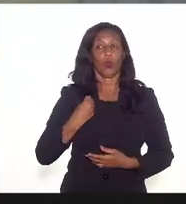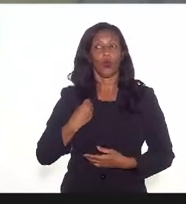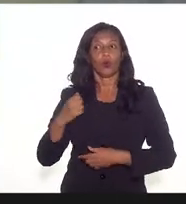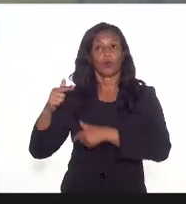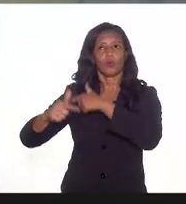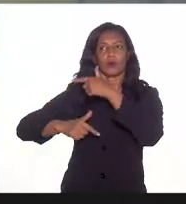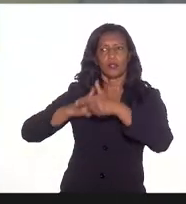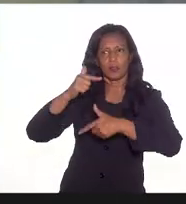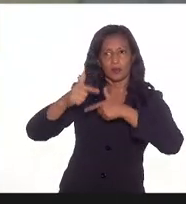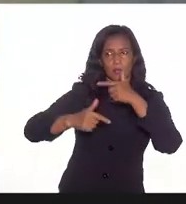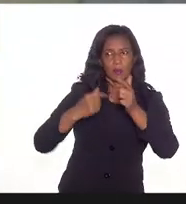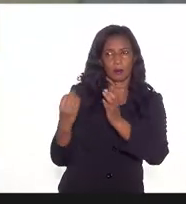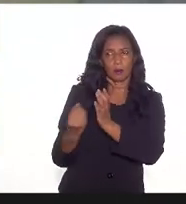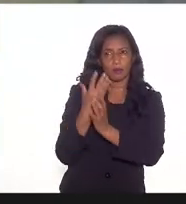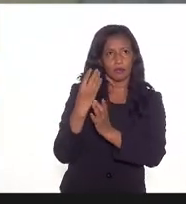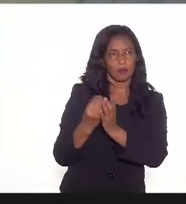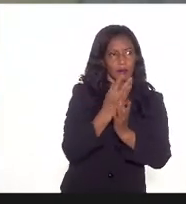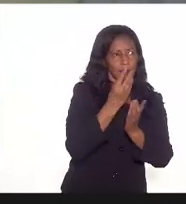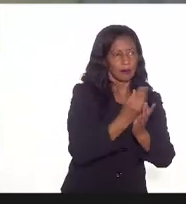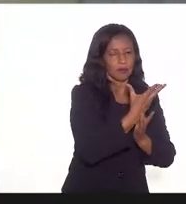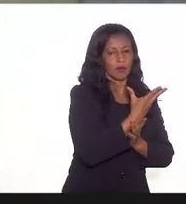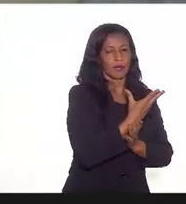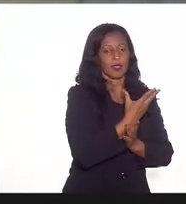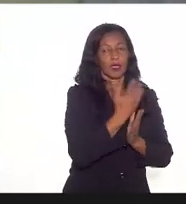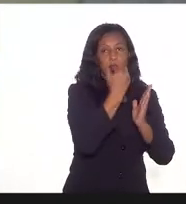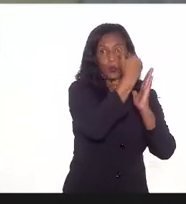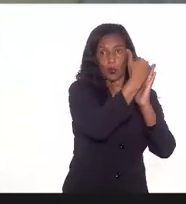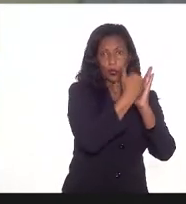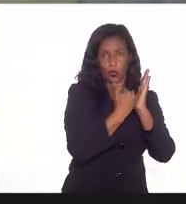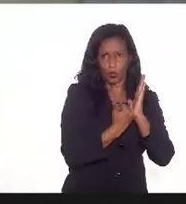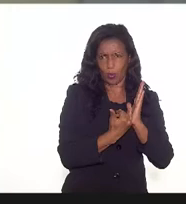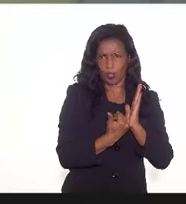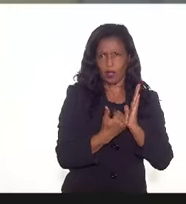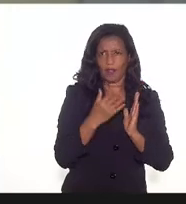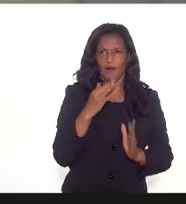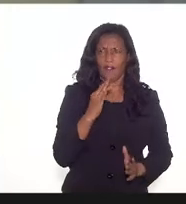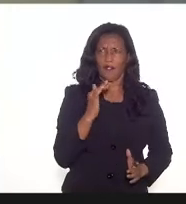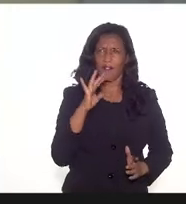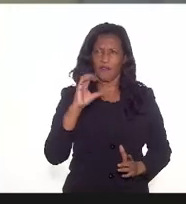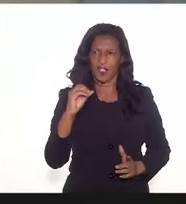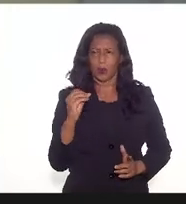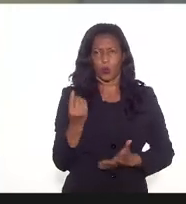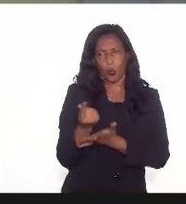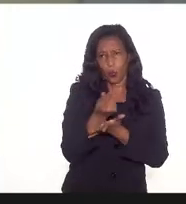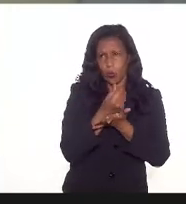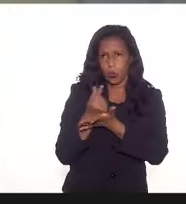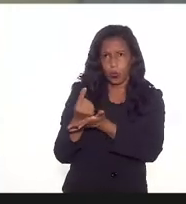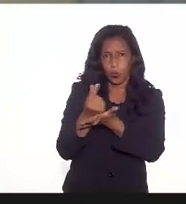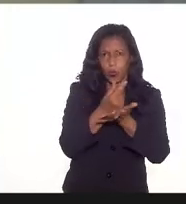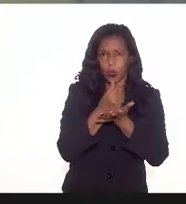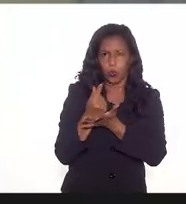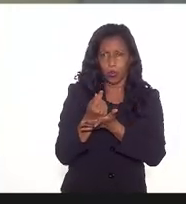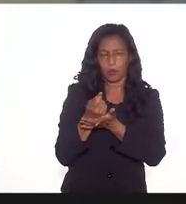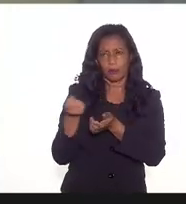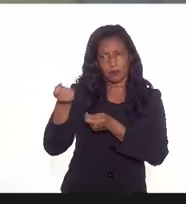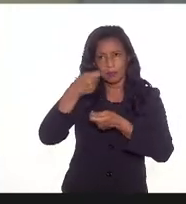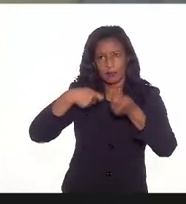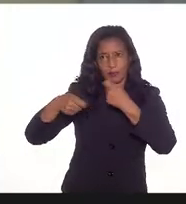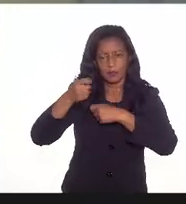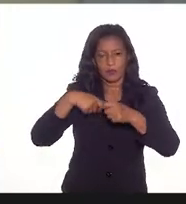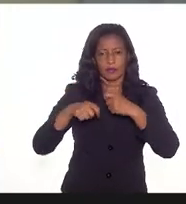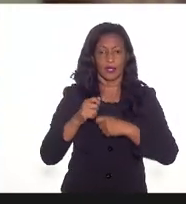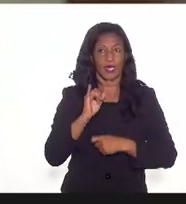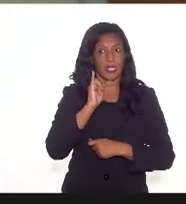gerados e o cronograma, que eu chamo físico-financeiro, dos investimentos.